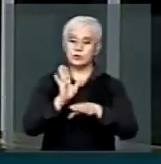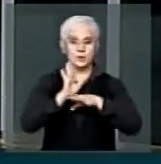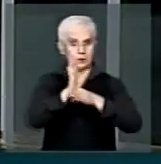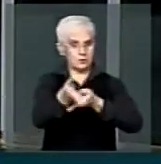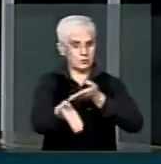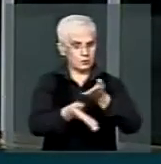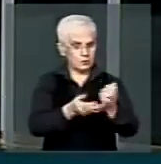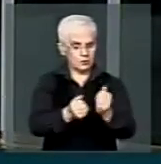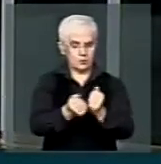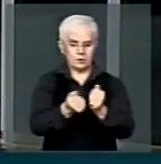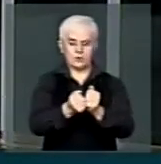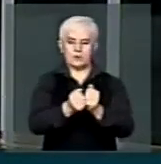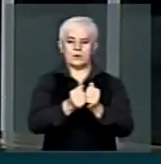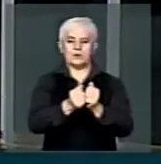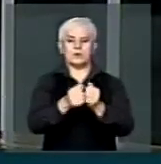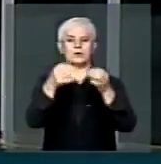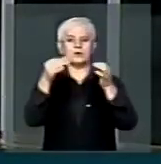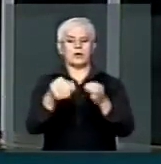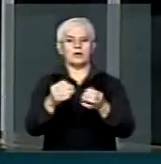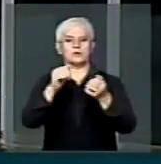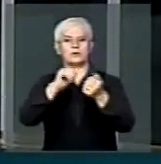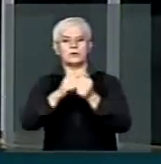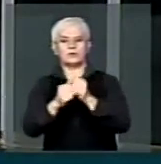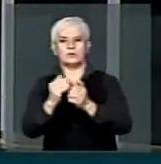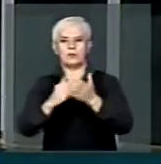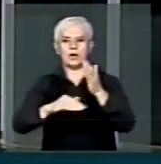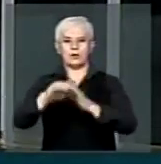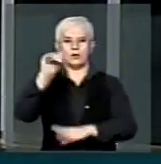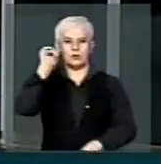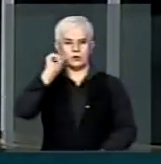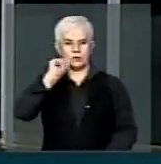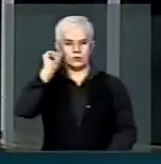prestar atendimento adequado.